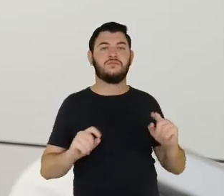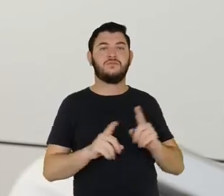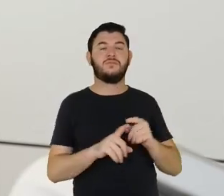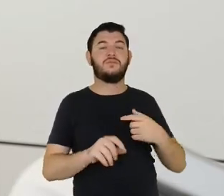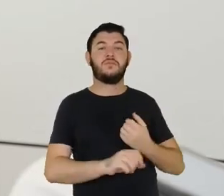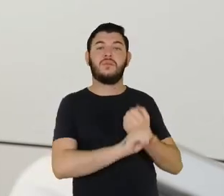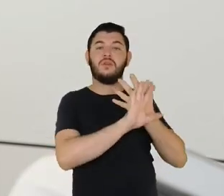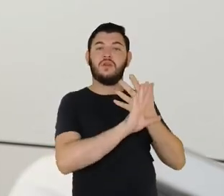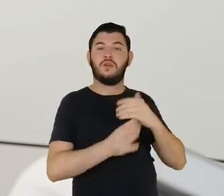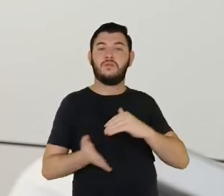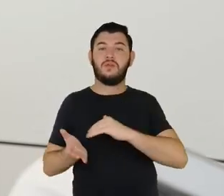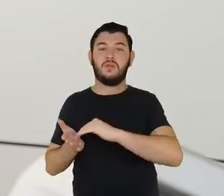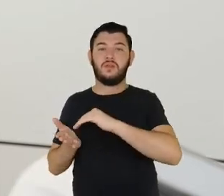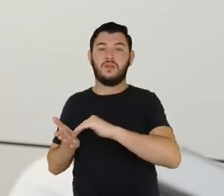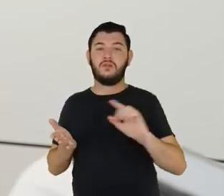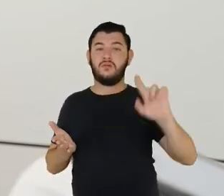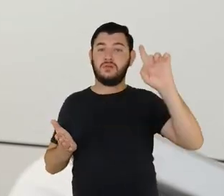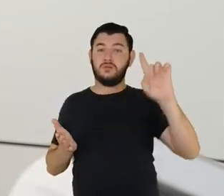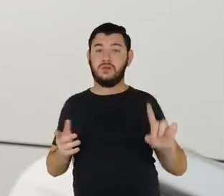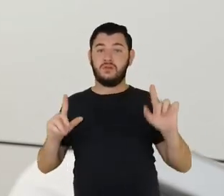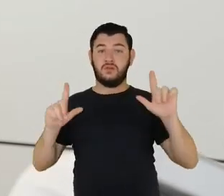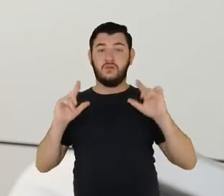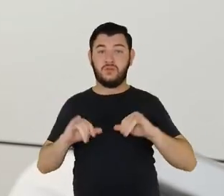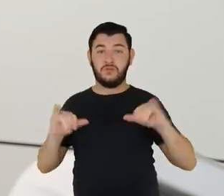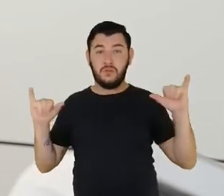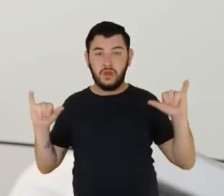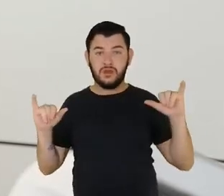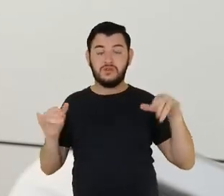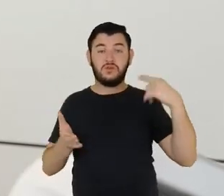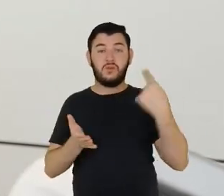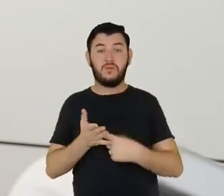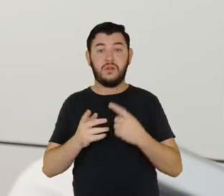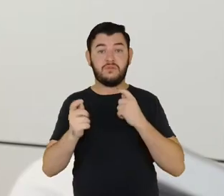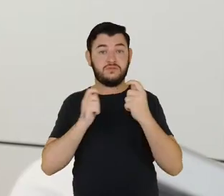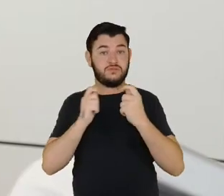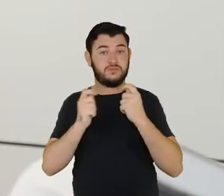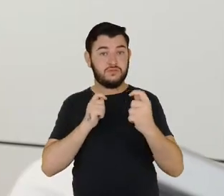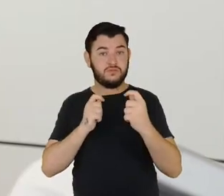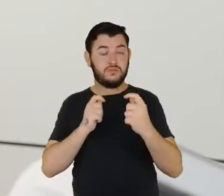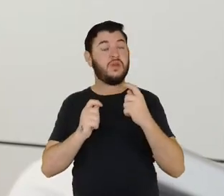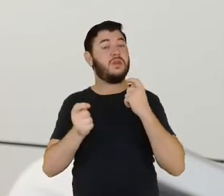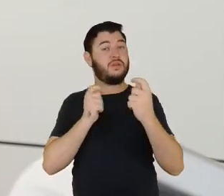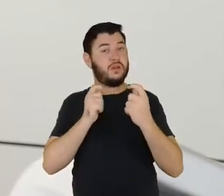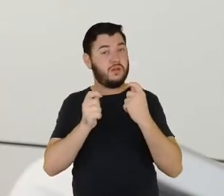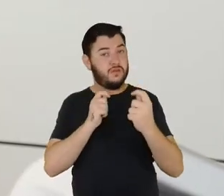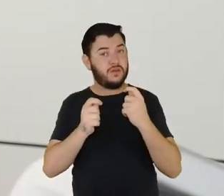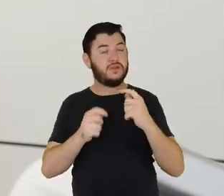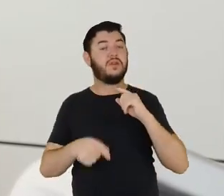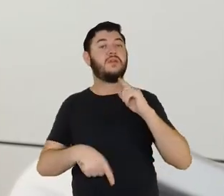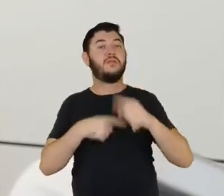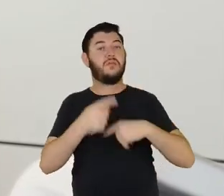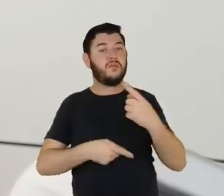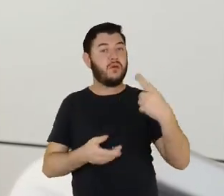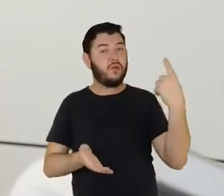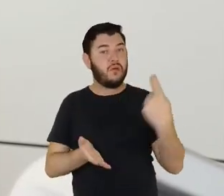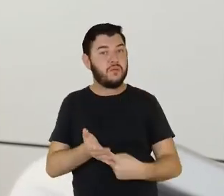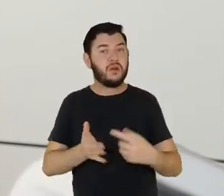entrevista. Você faz uma entrevista, depois ele vai marcar um pitching com ele mais a equipe de marketing. Você vai lá vender o teu